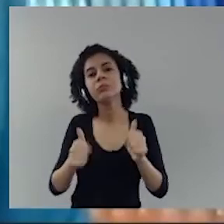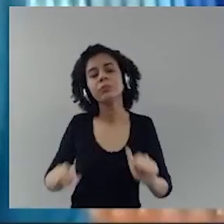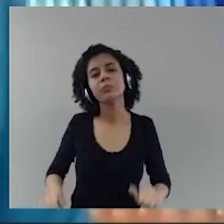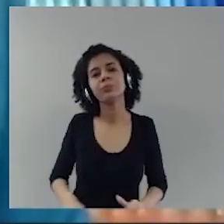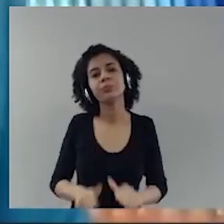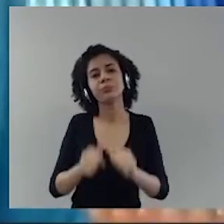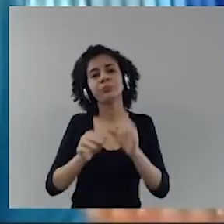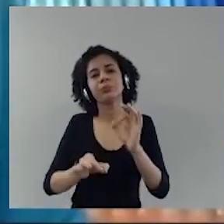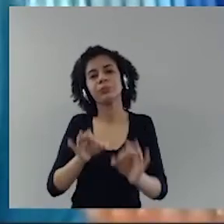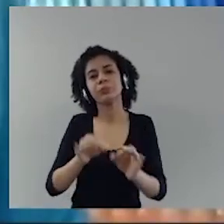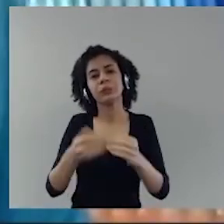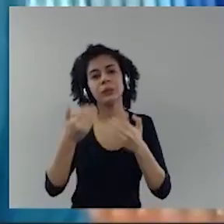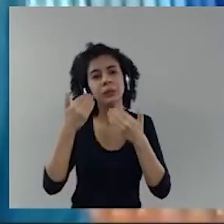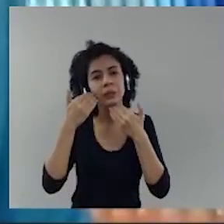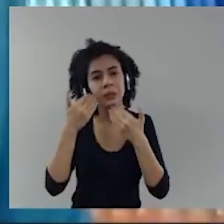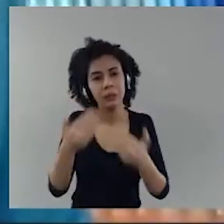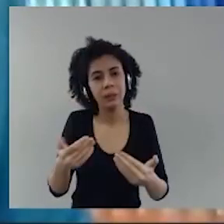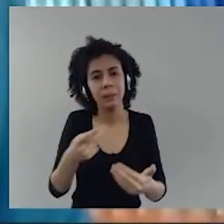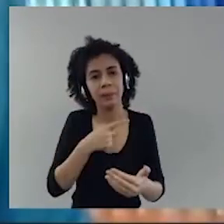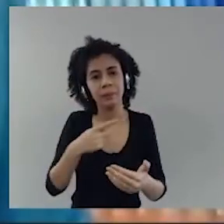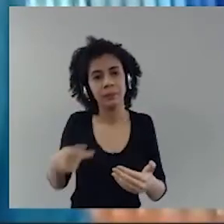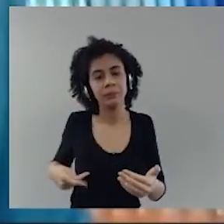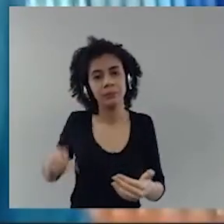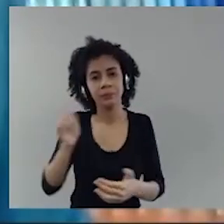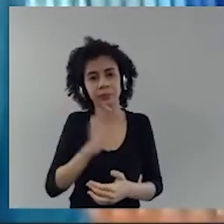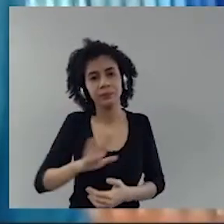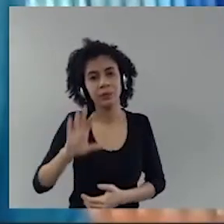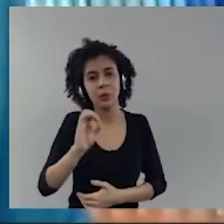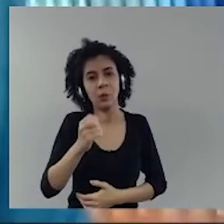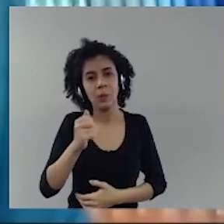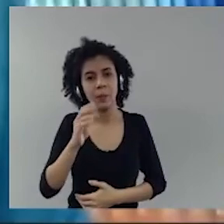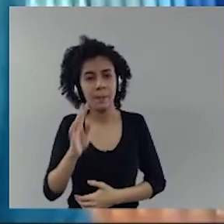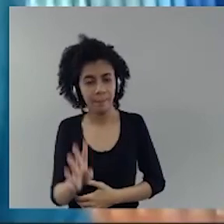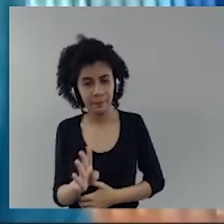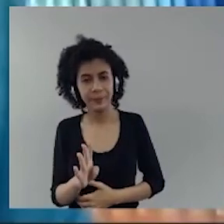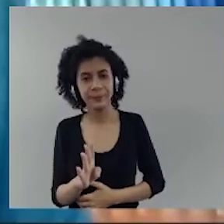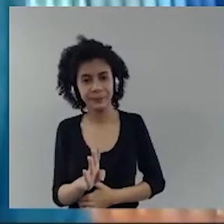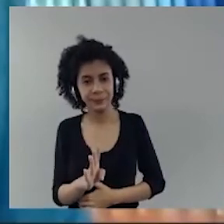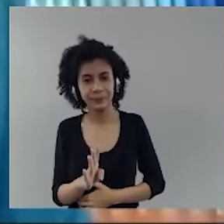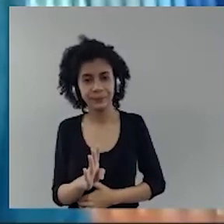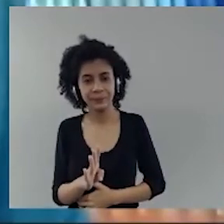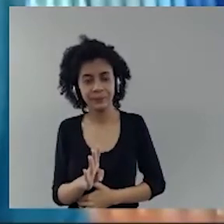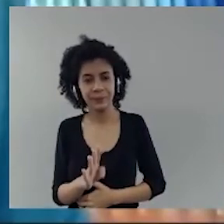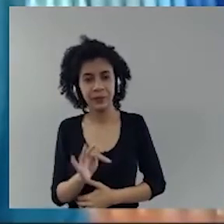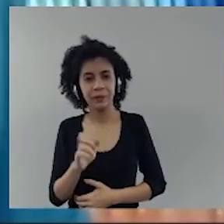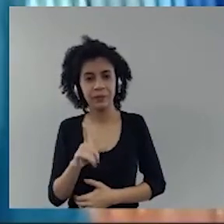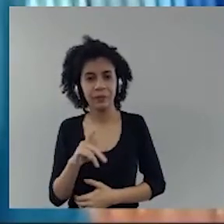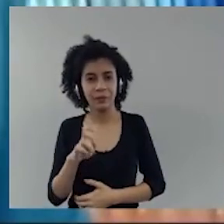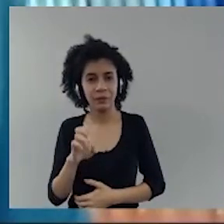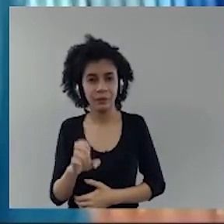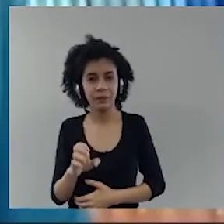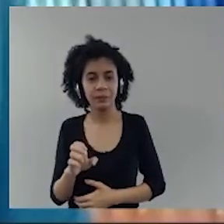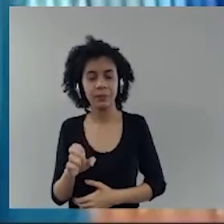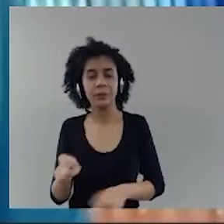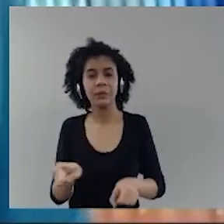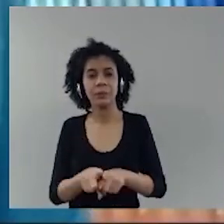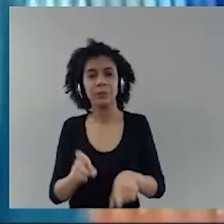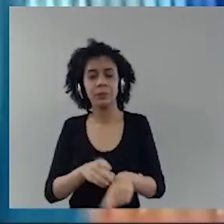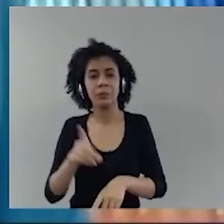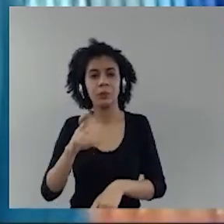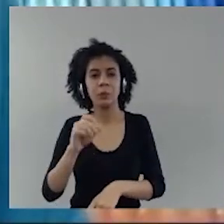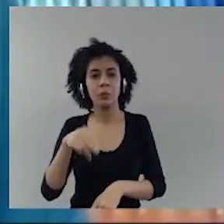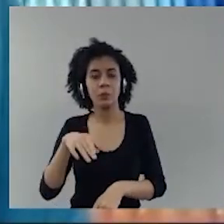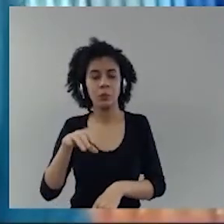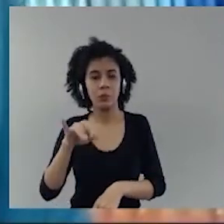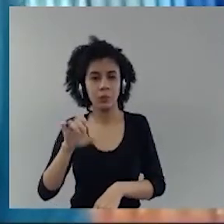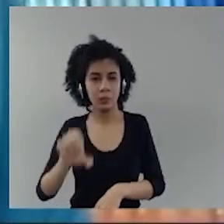aprimoramento jurídico agradeço ao presidente nacional da ordem dos advogados do brasil felipe santa cruz e o